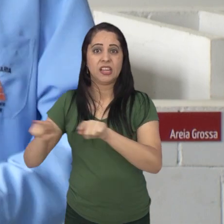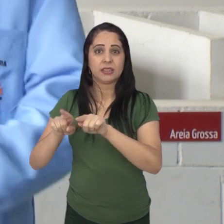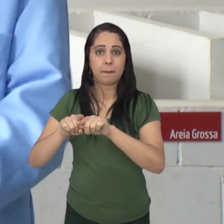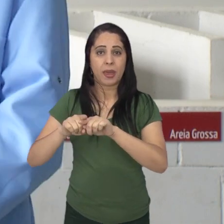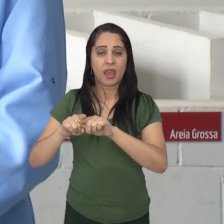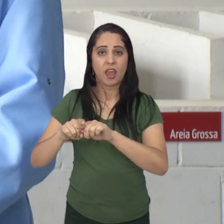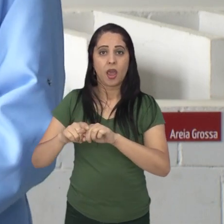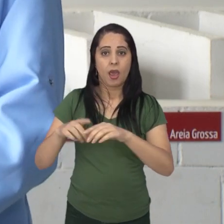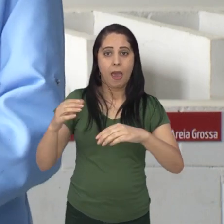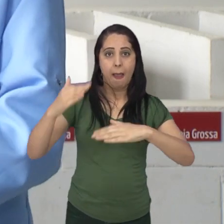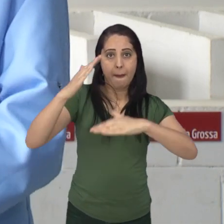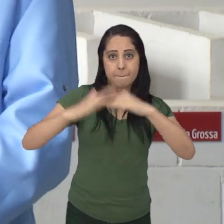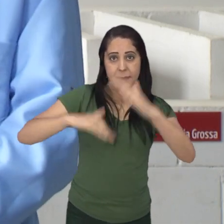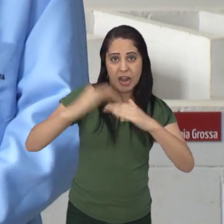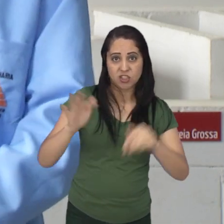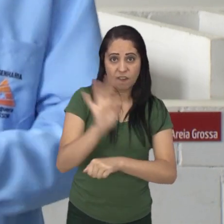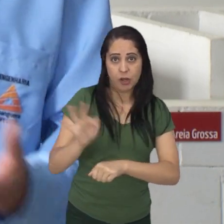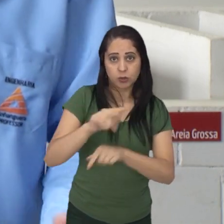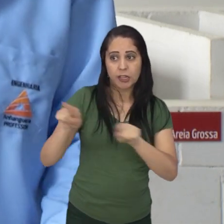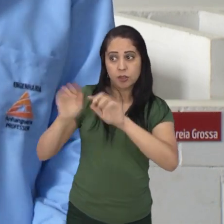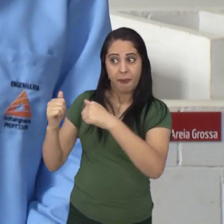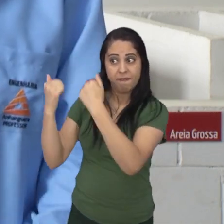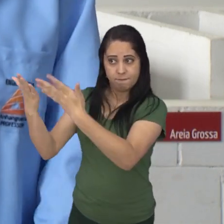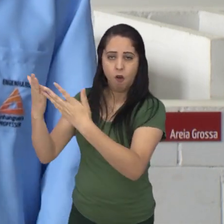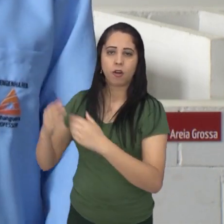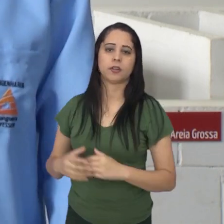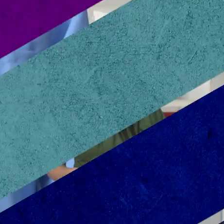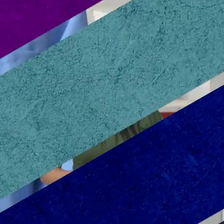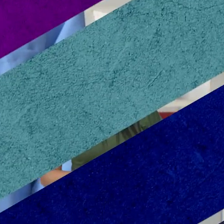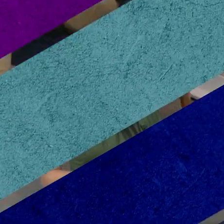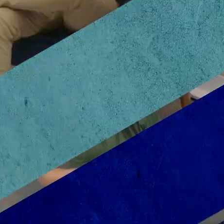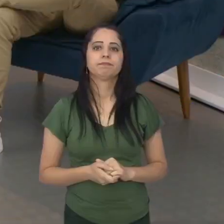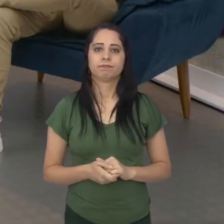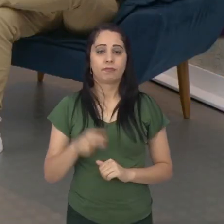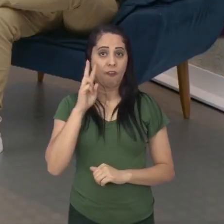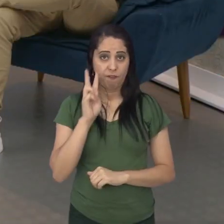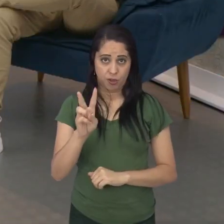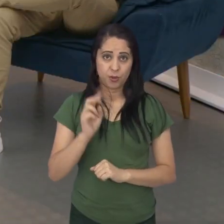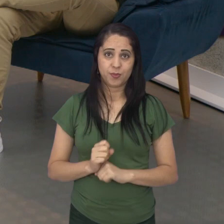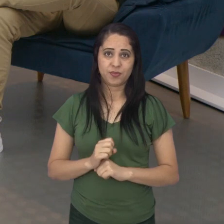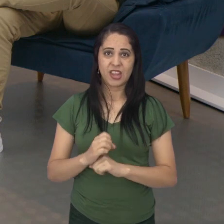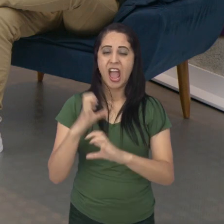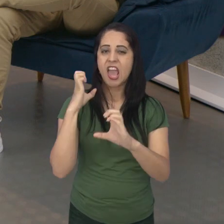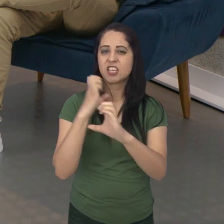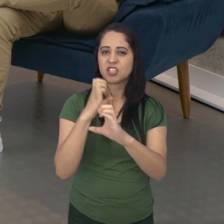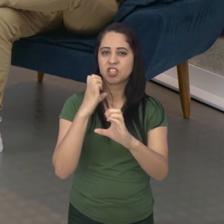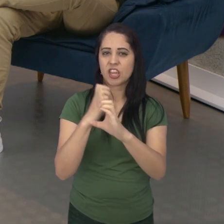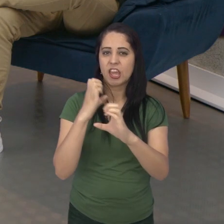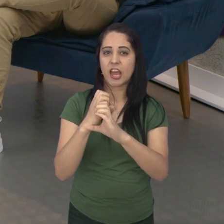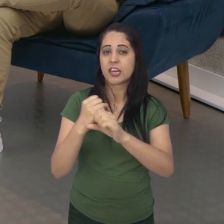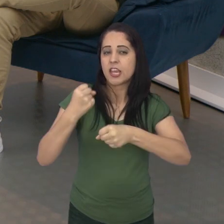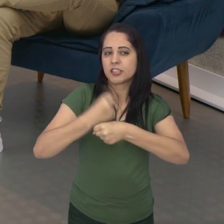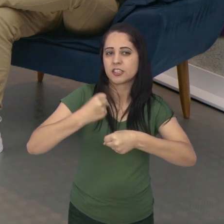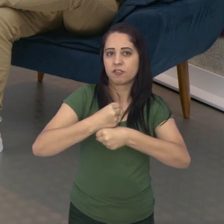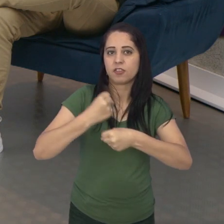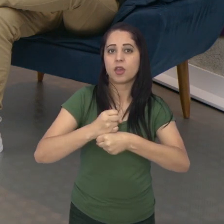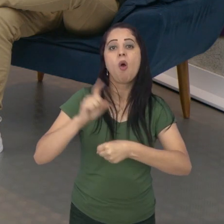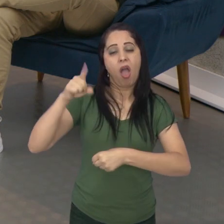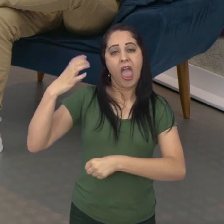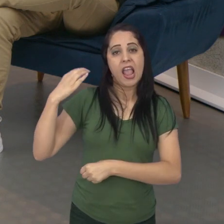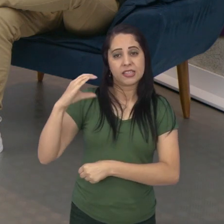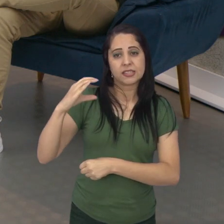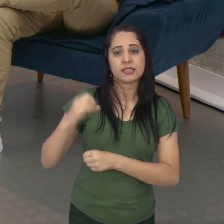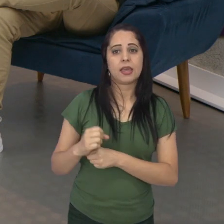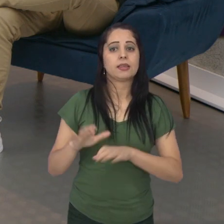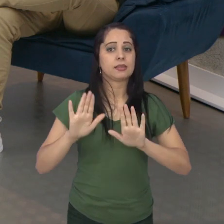na prática de laboratório, mas na prática lá fora de mercado. Como vimos, a engenharia civil é uma ciência